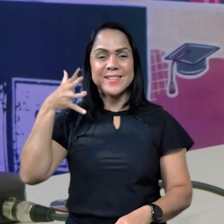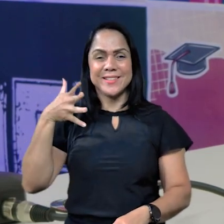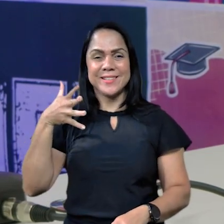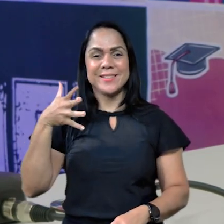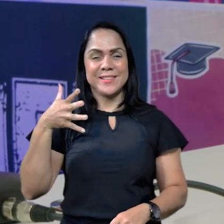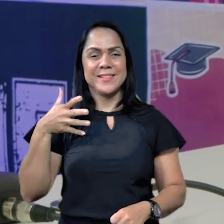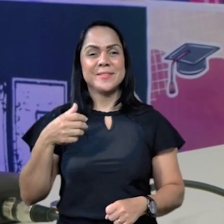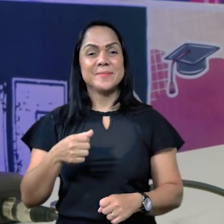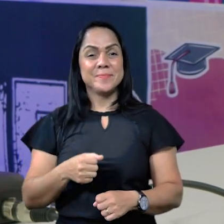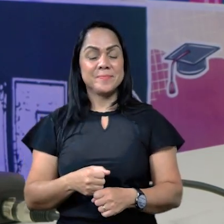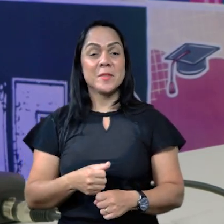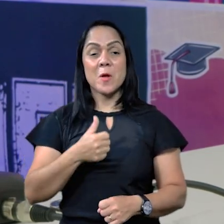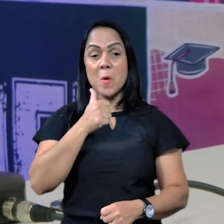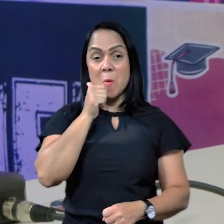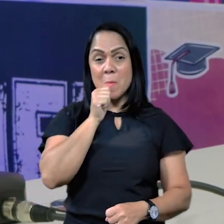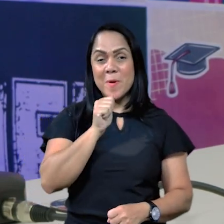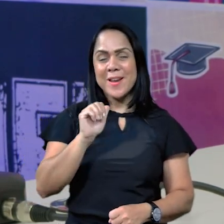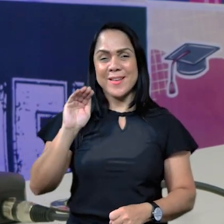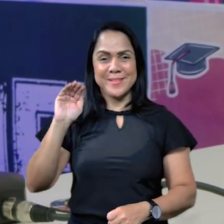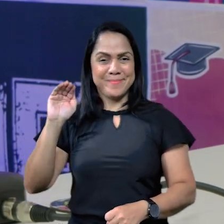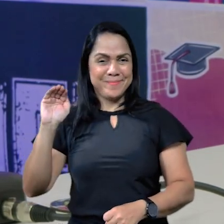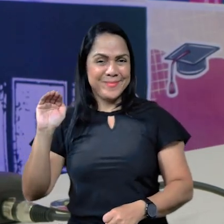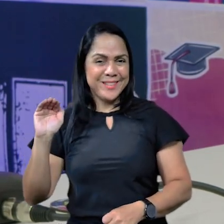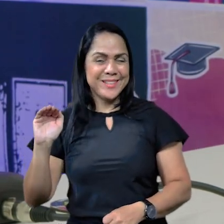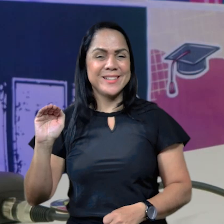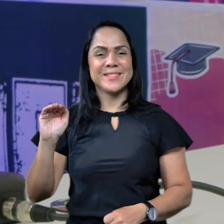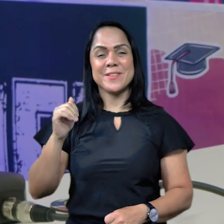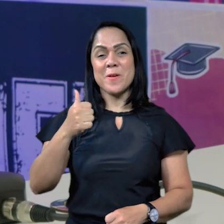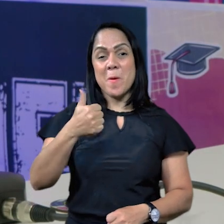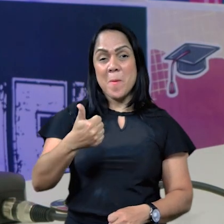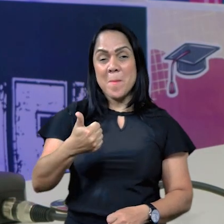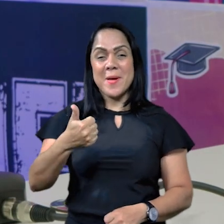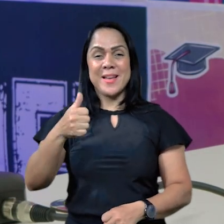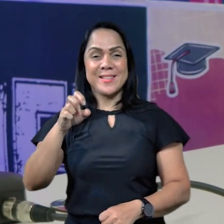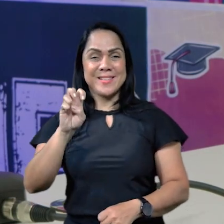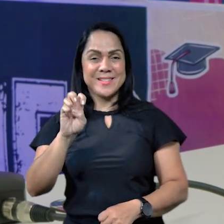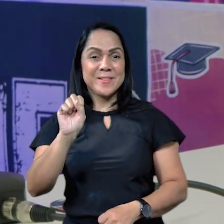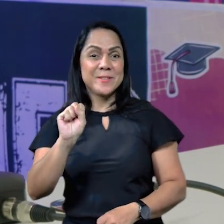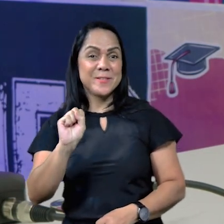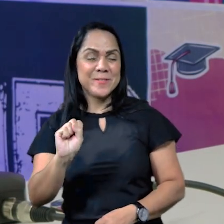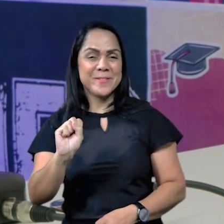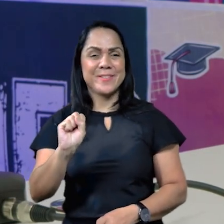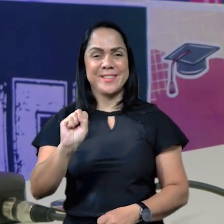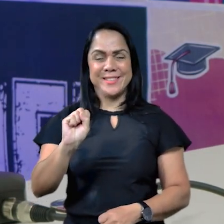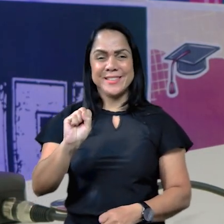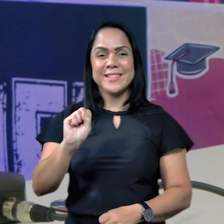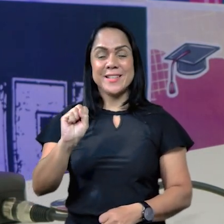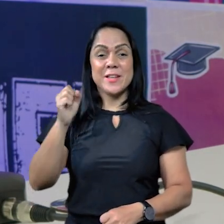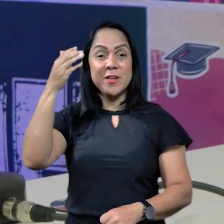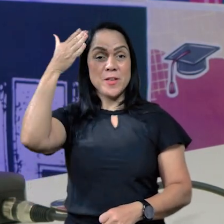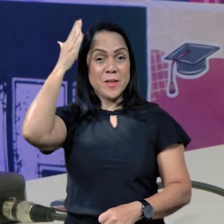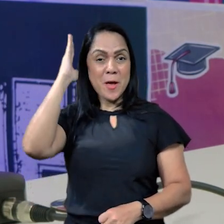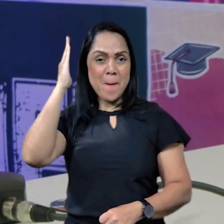audiodescrição, né? Sou uma mulher baixinha, tenho 1,58 m, pasmem, e tenho